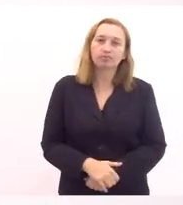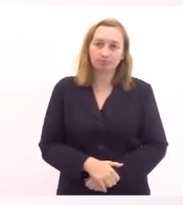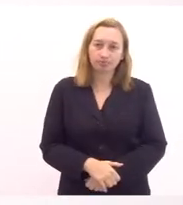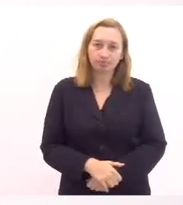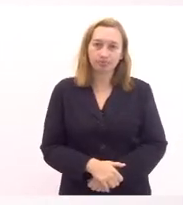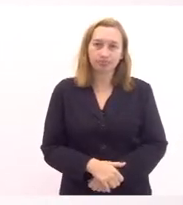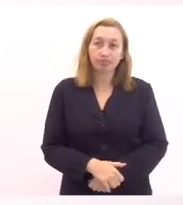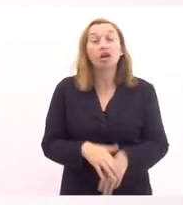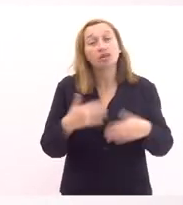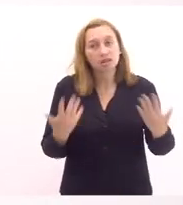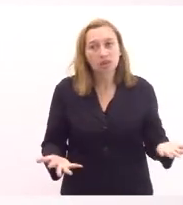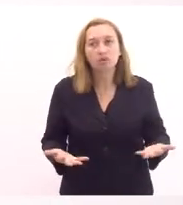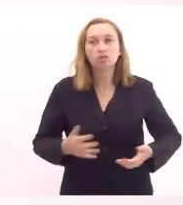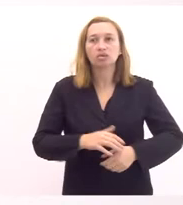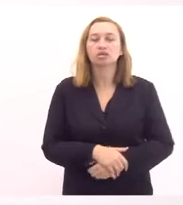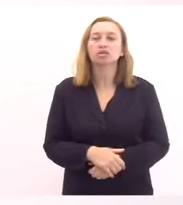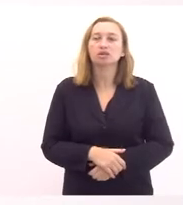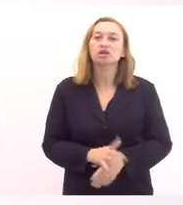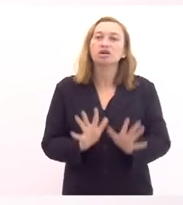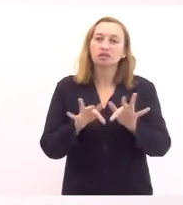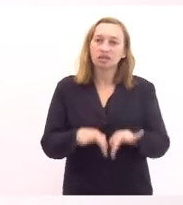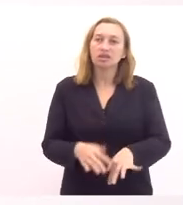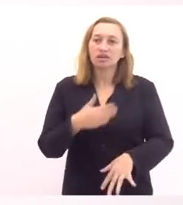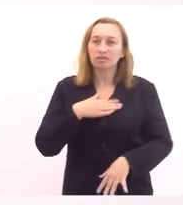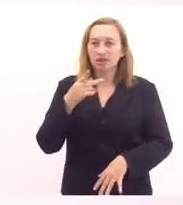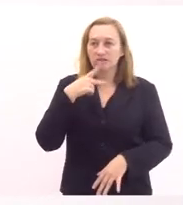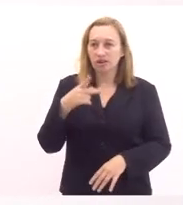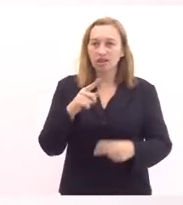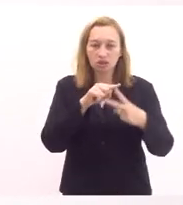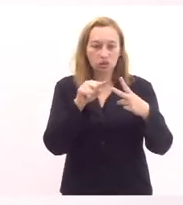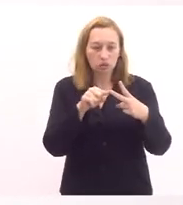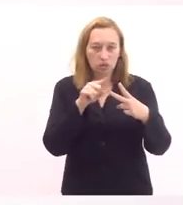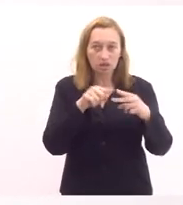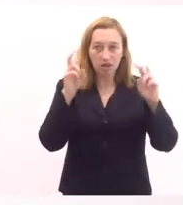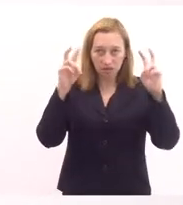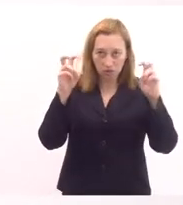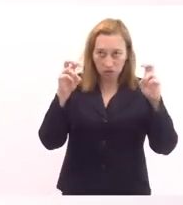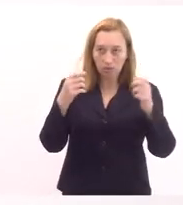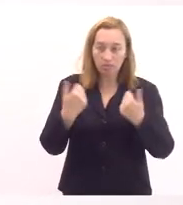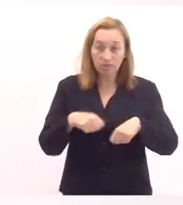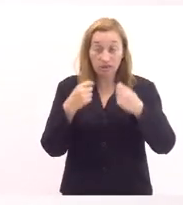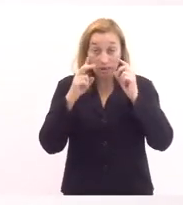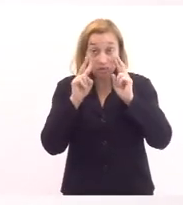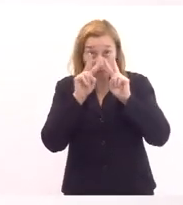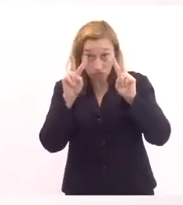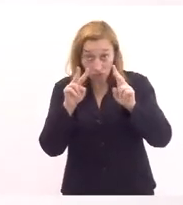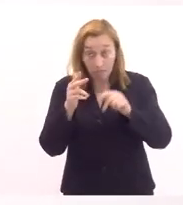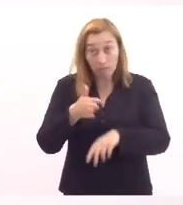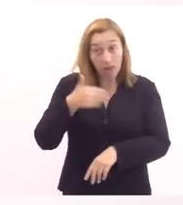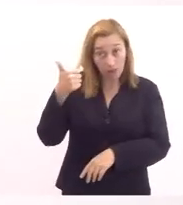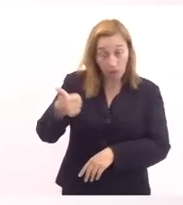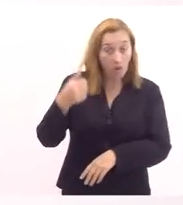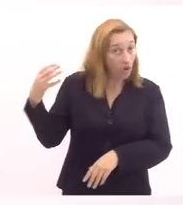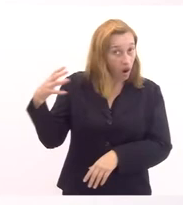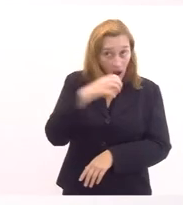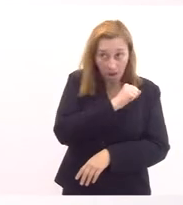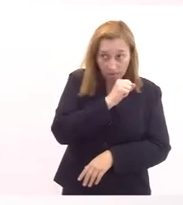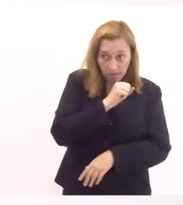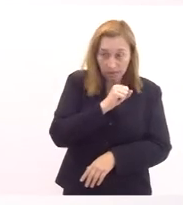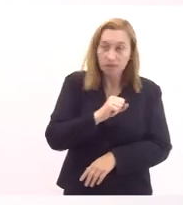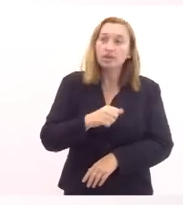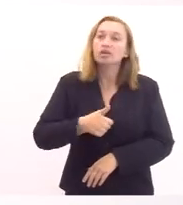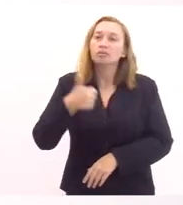é Então eu só queria terminar a minha fala falando de duas situações que eu acho que a gente tem que abrir os olhos é urgentemente